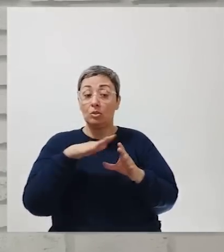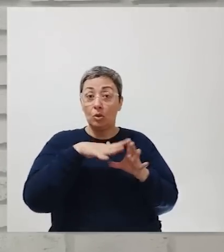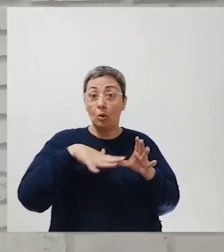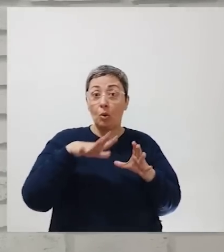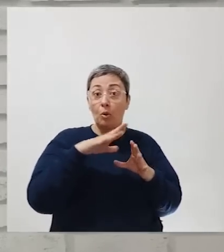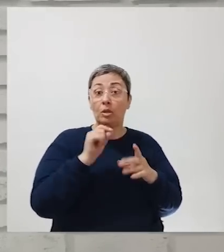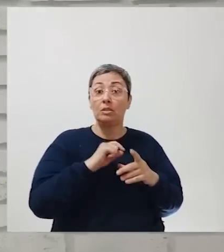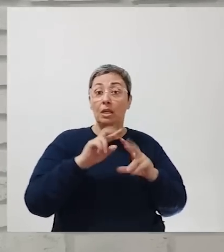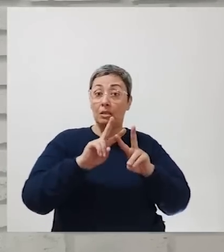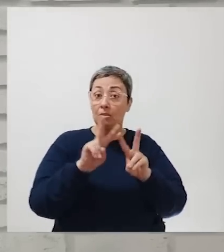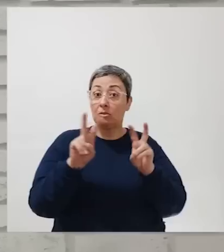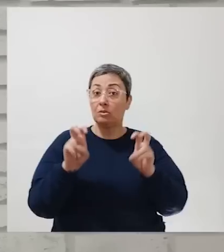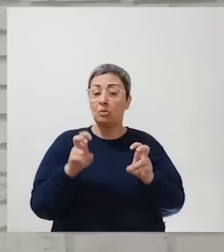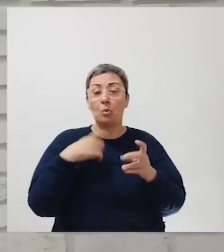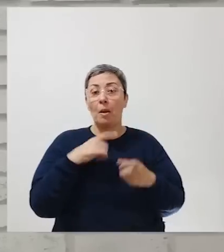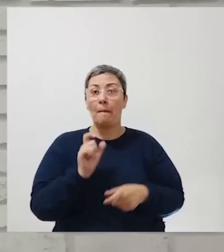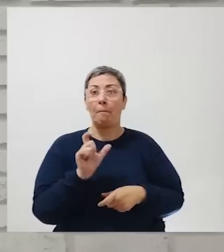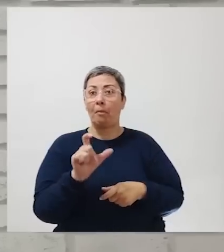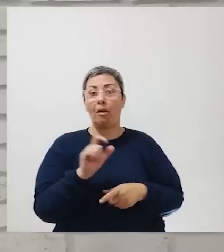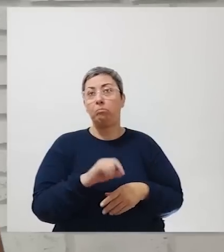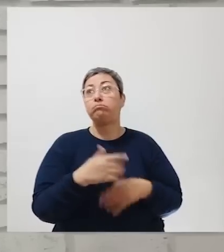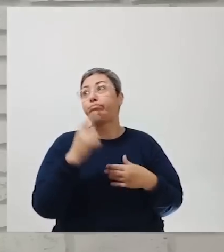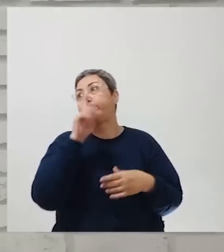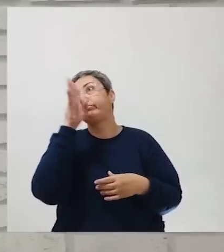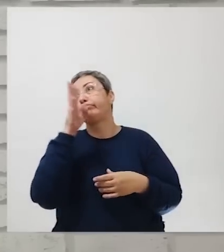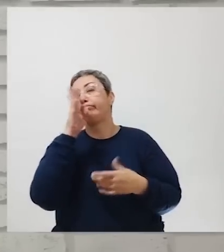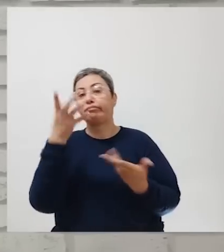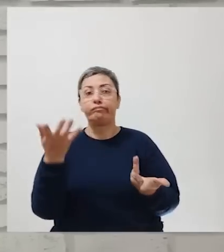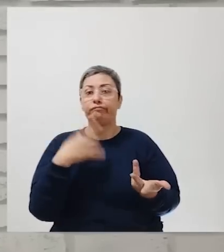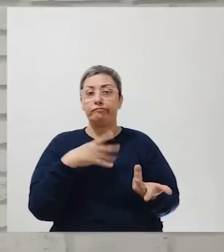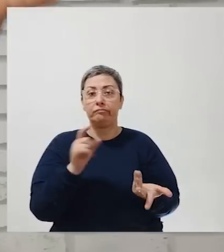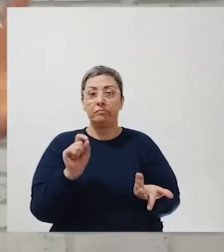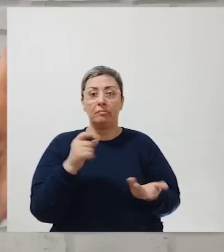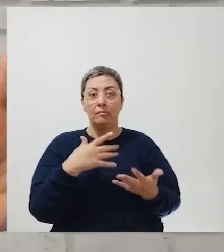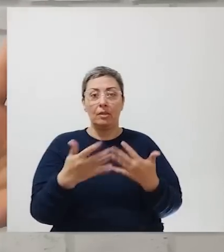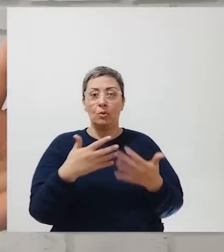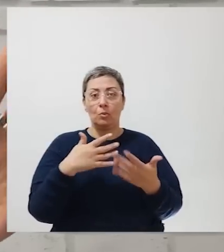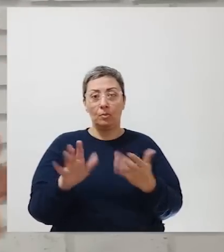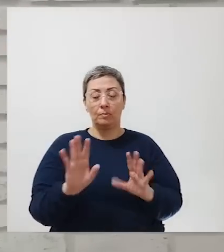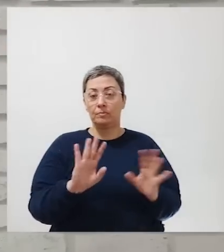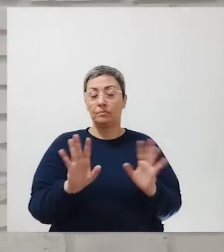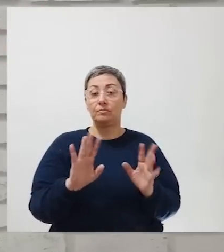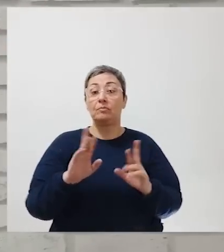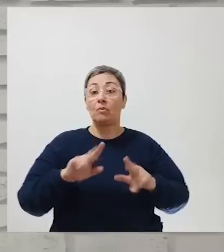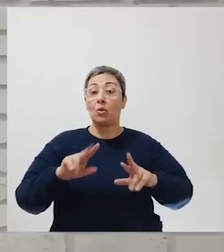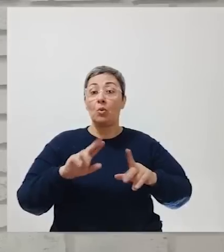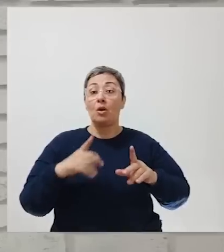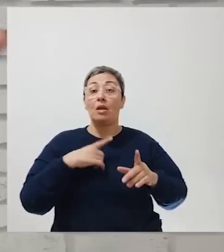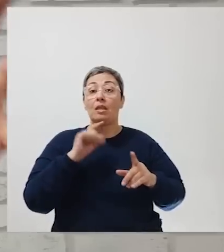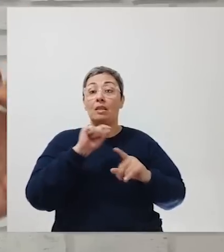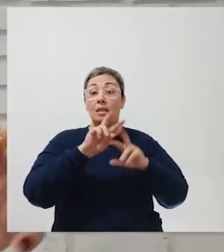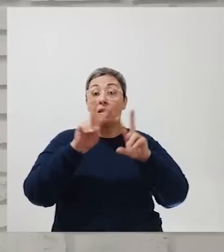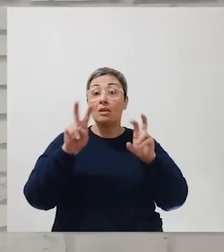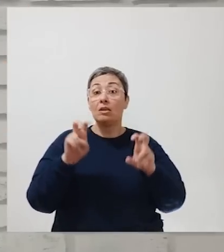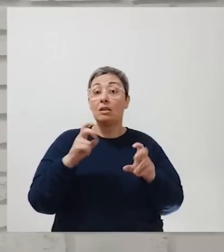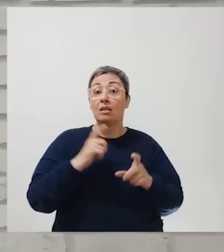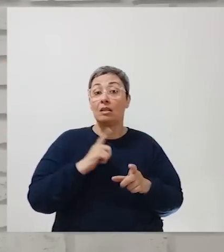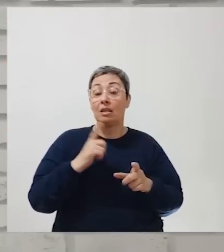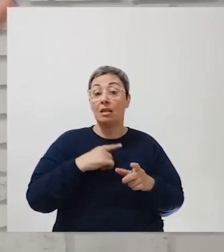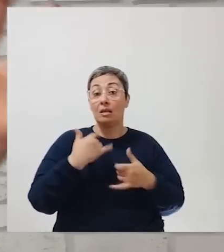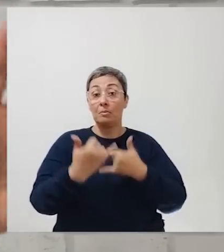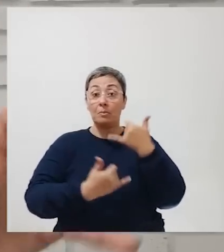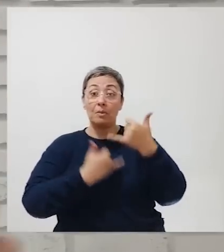dentro de um tema. Não é uma palavra solta que a gente pegou por aí. Elas estão dentro de um tema, dentro